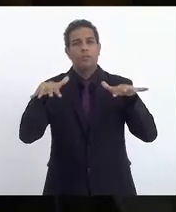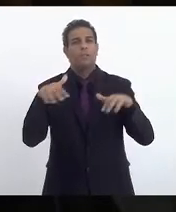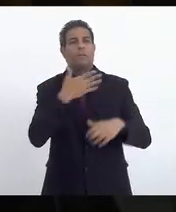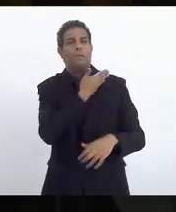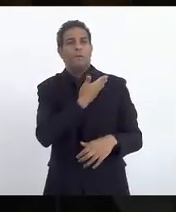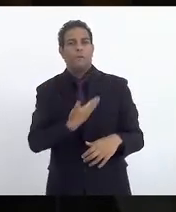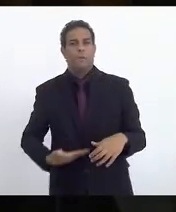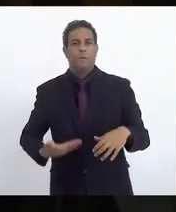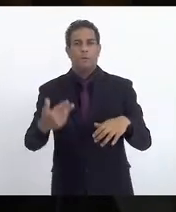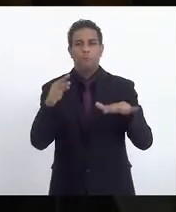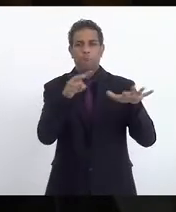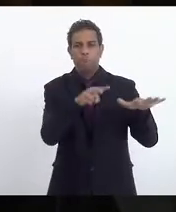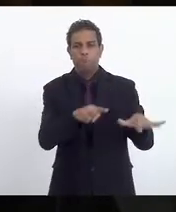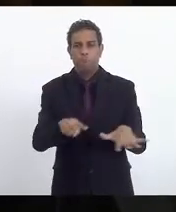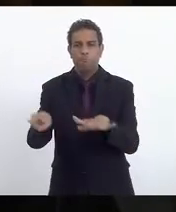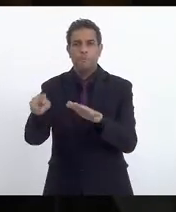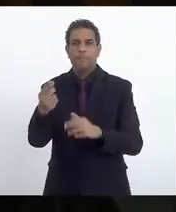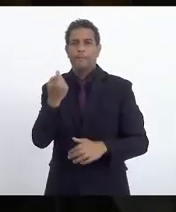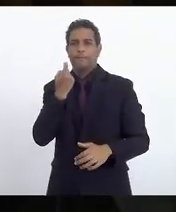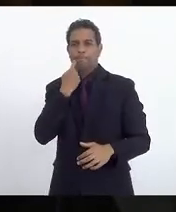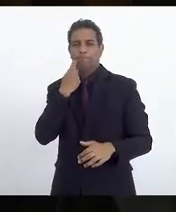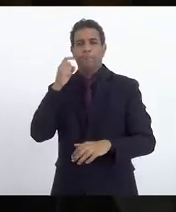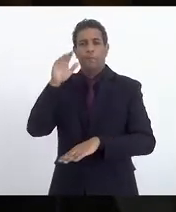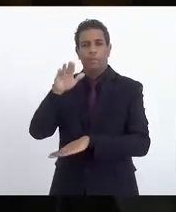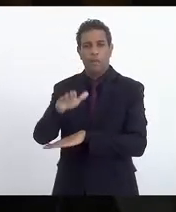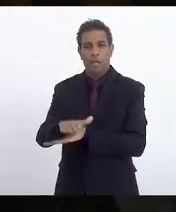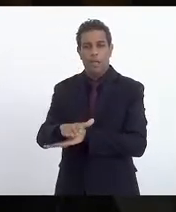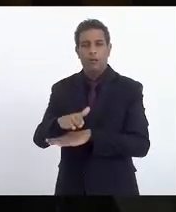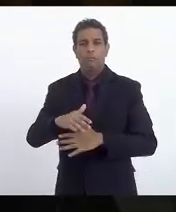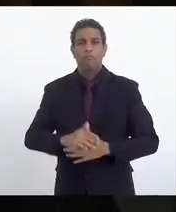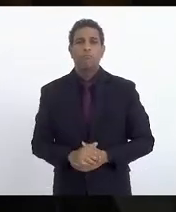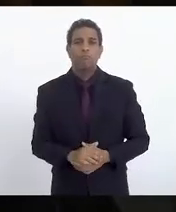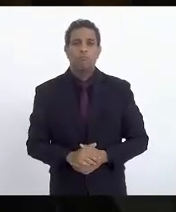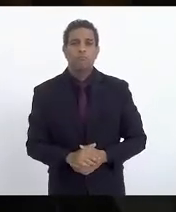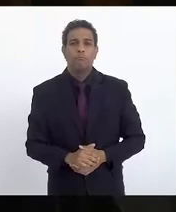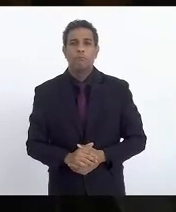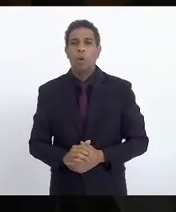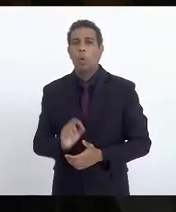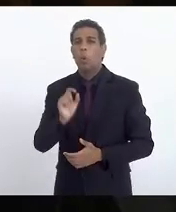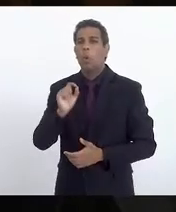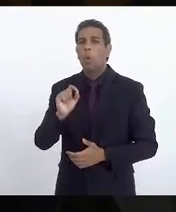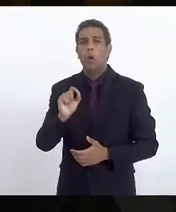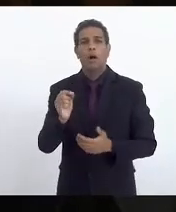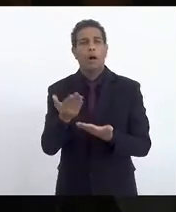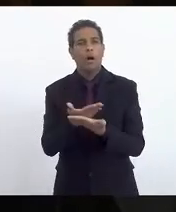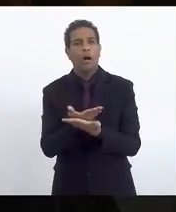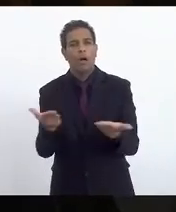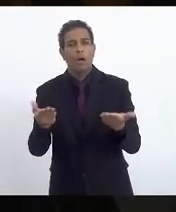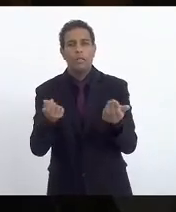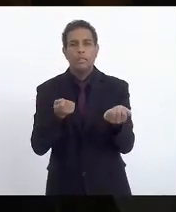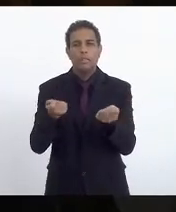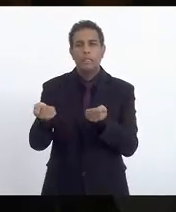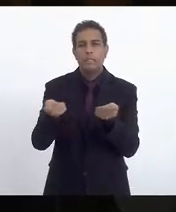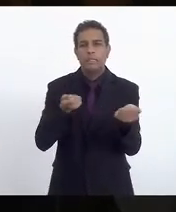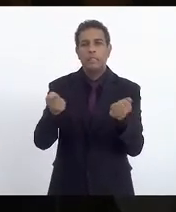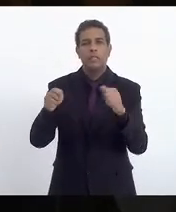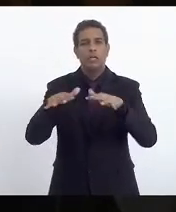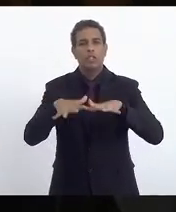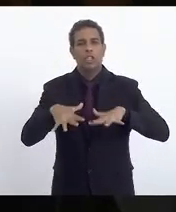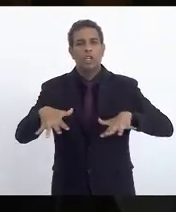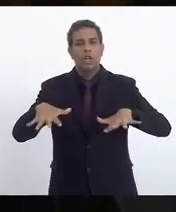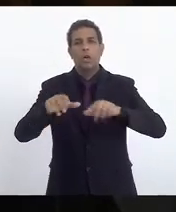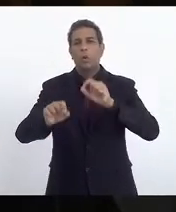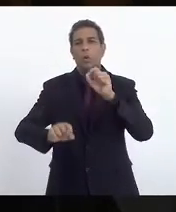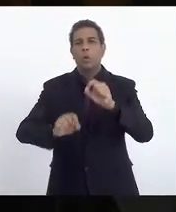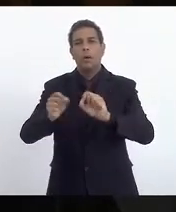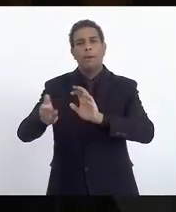nesta semana na sexta-feira à tarde ela entra em regime de estagnação geral senhora